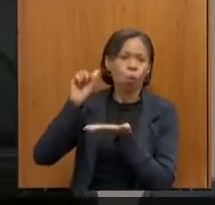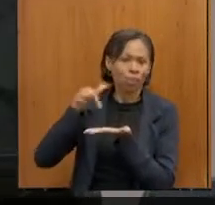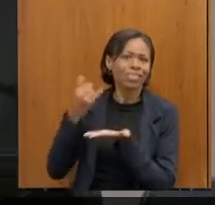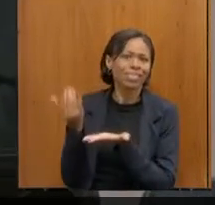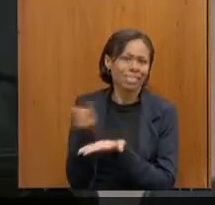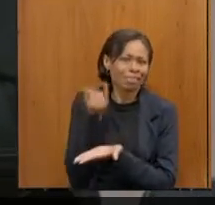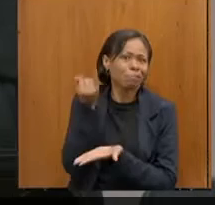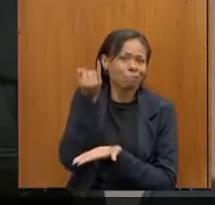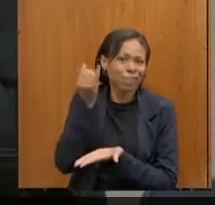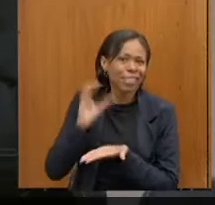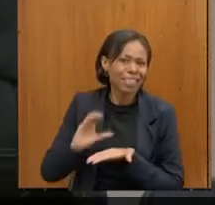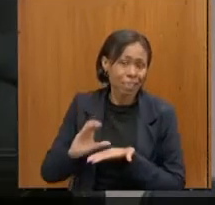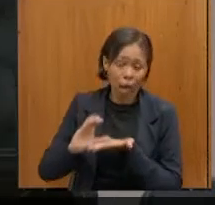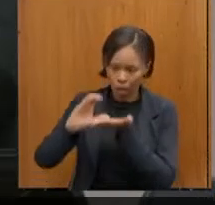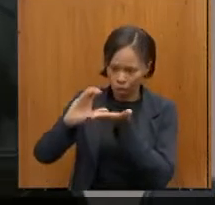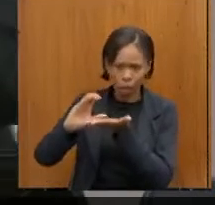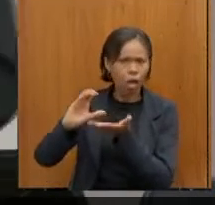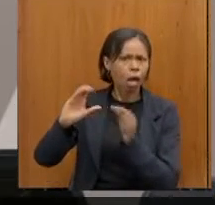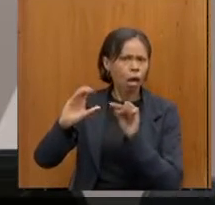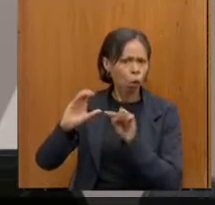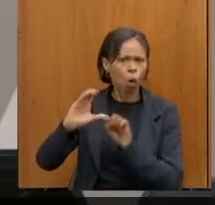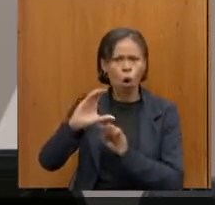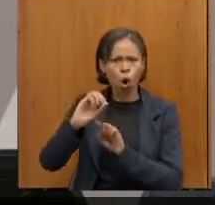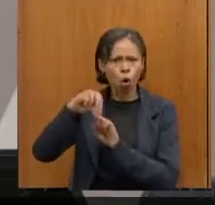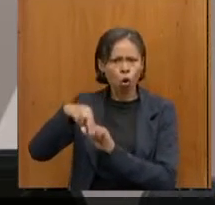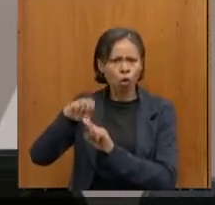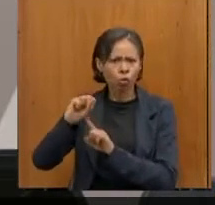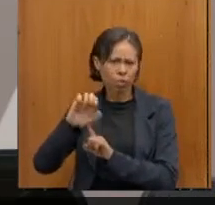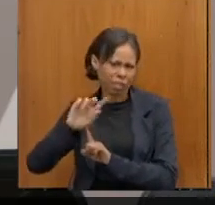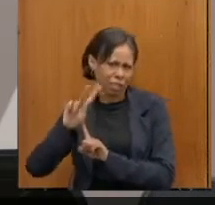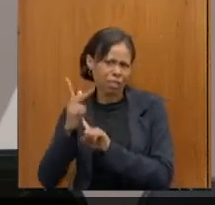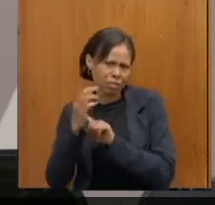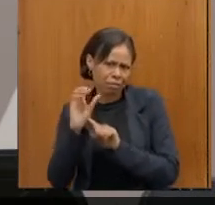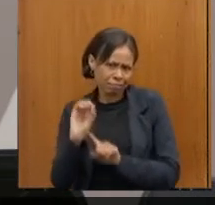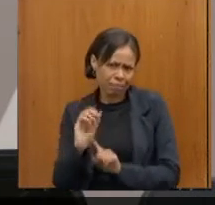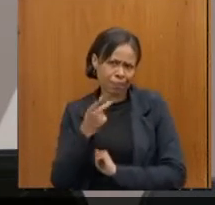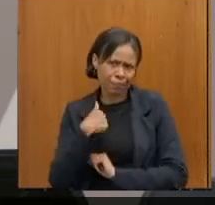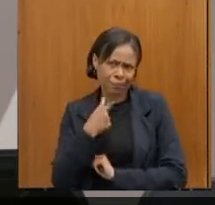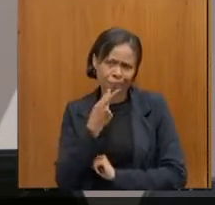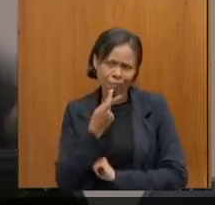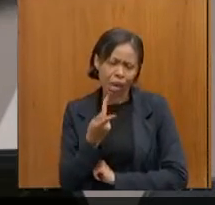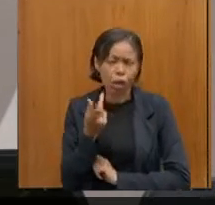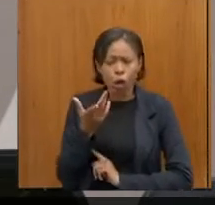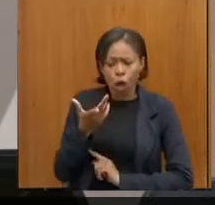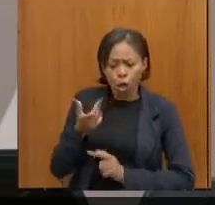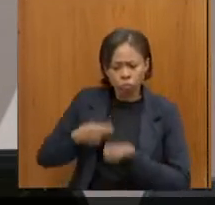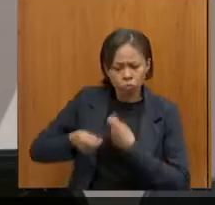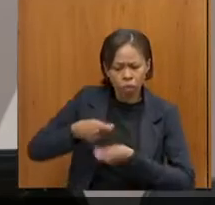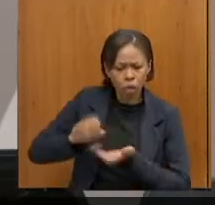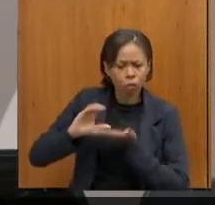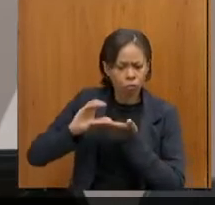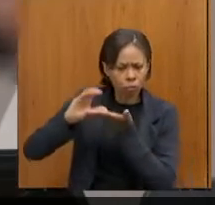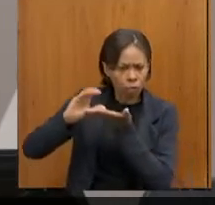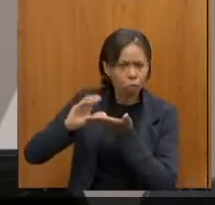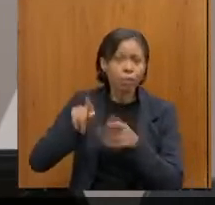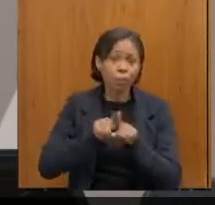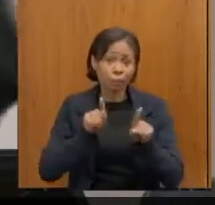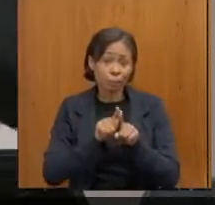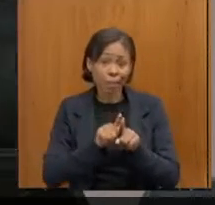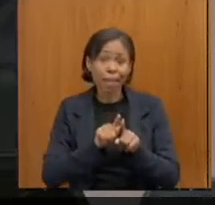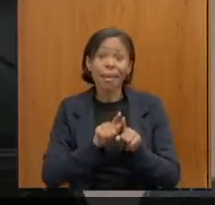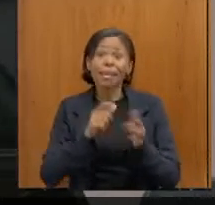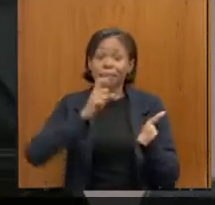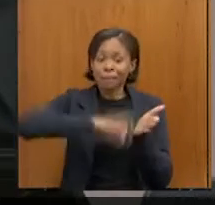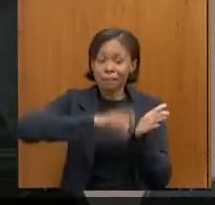quando eu falo e conselho quando eu falo e Conselho de administração fala também vocês fiscais